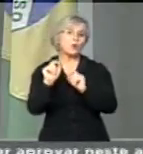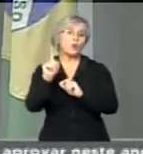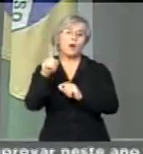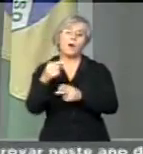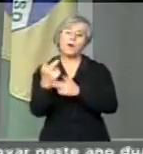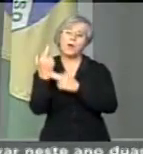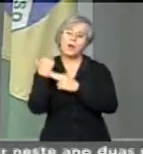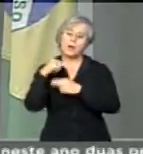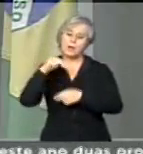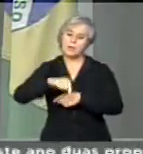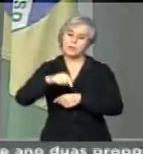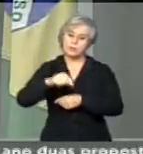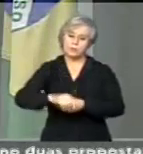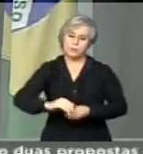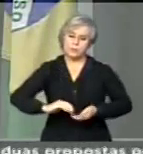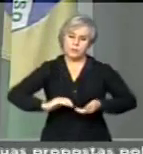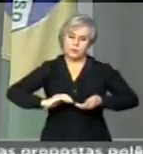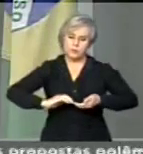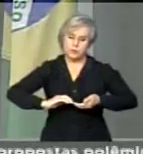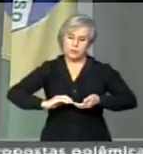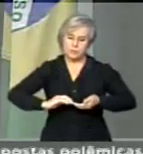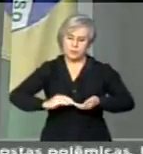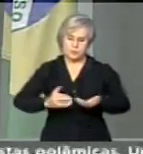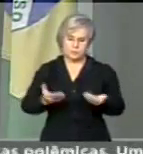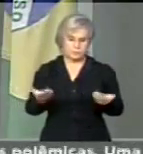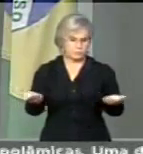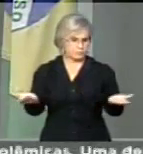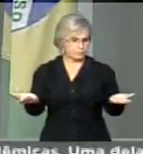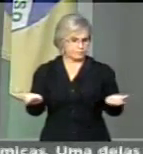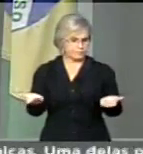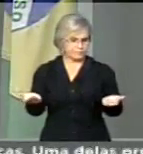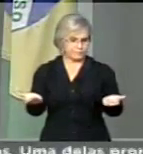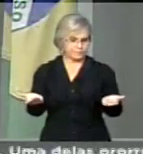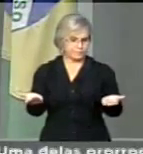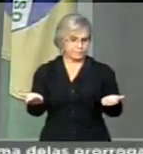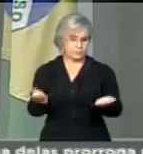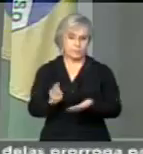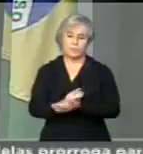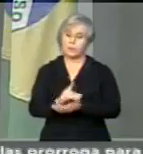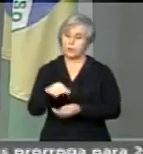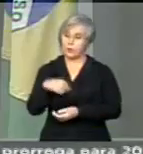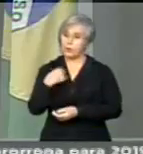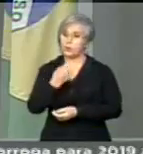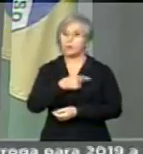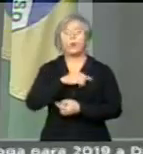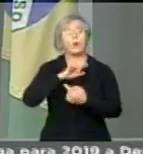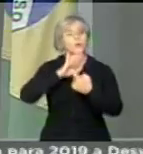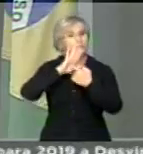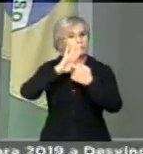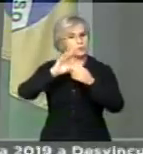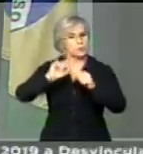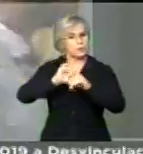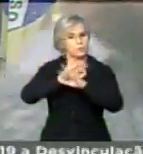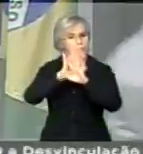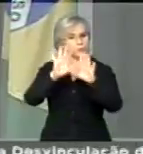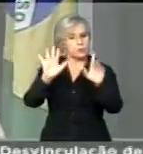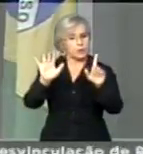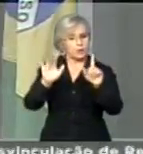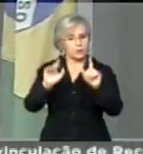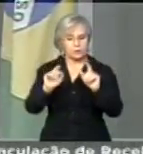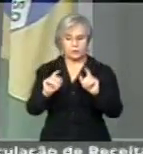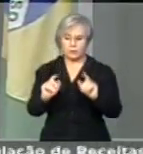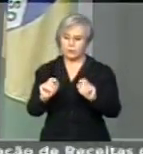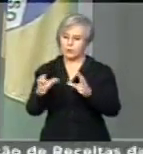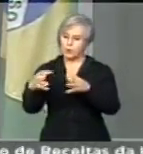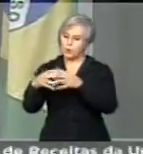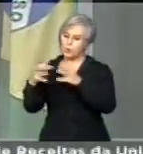Congresso Nacional nessa crise. E nós temos deixado claro que a disposição, inclusive